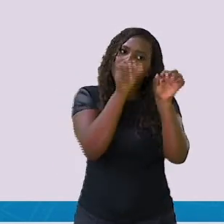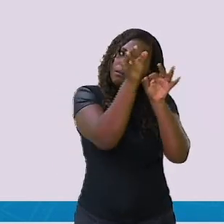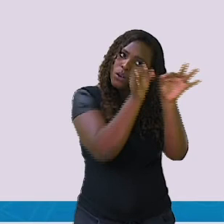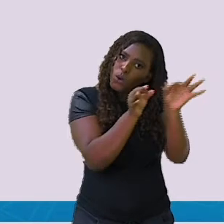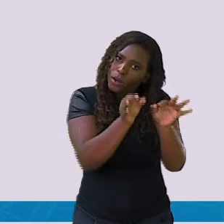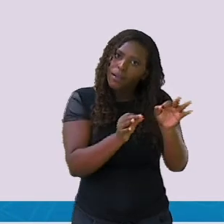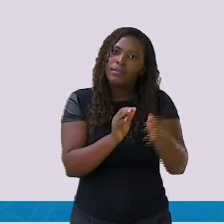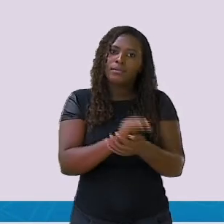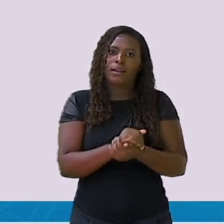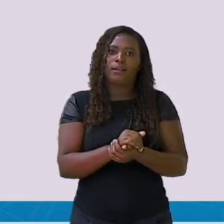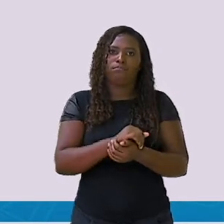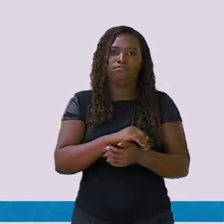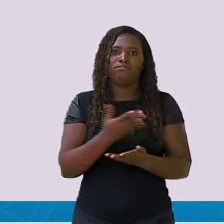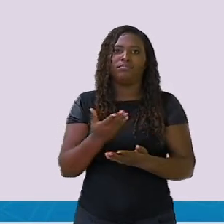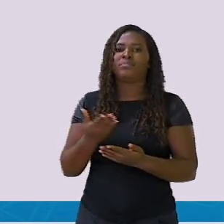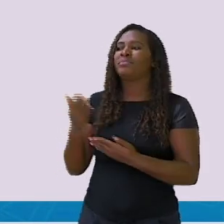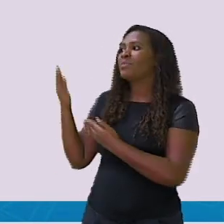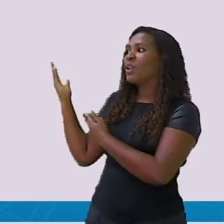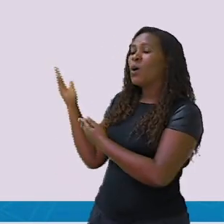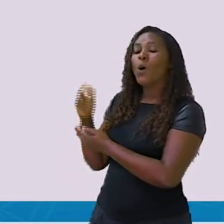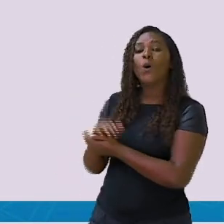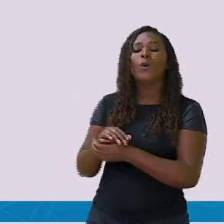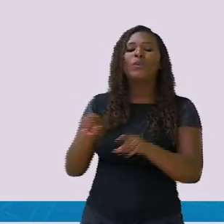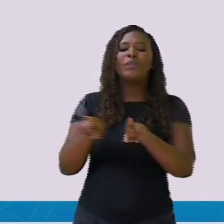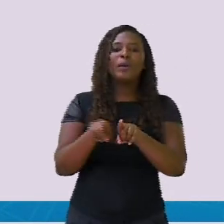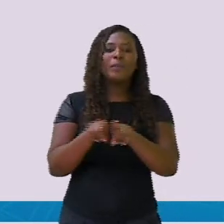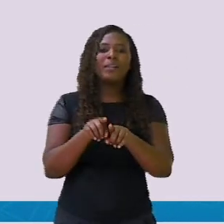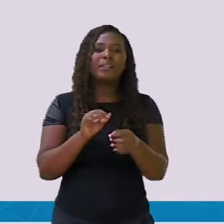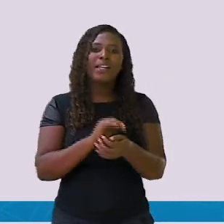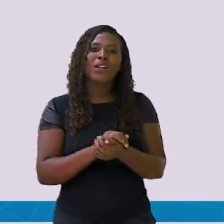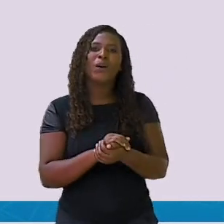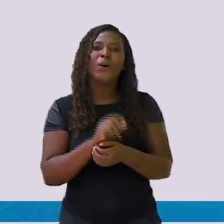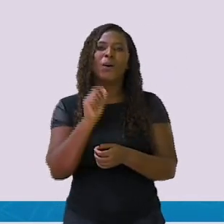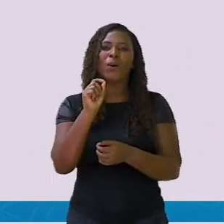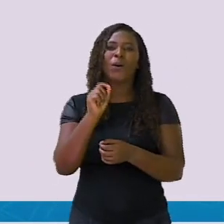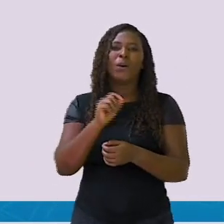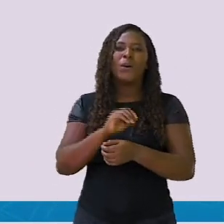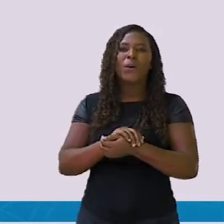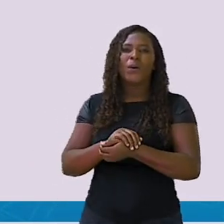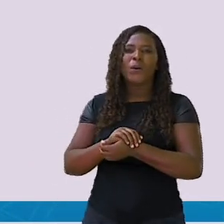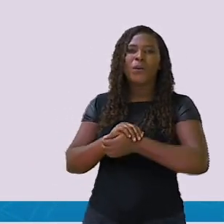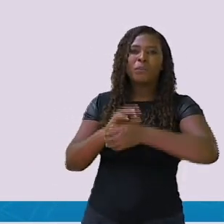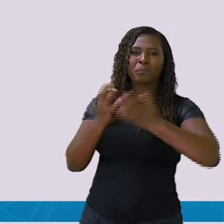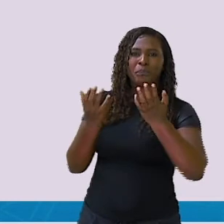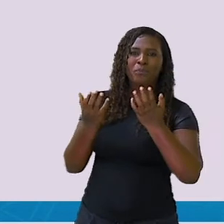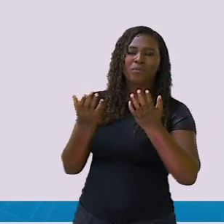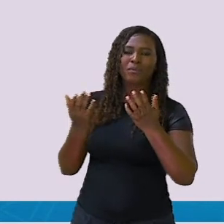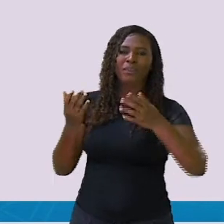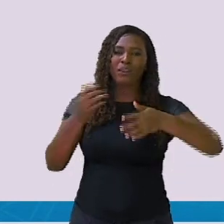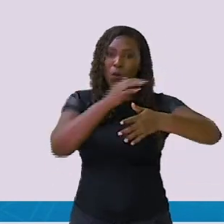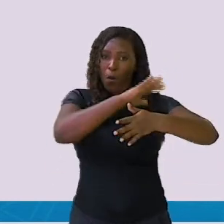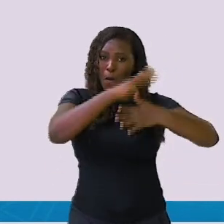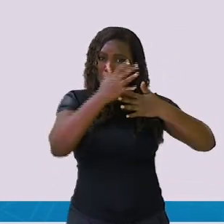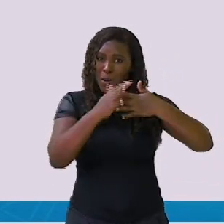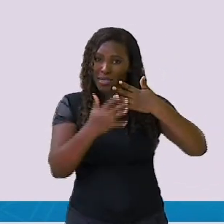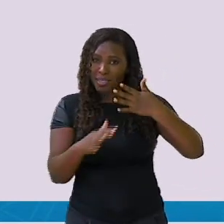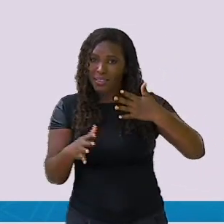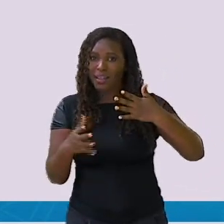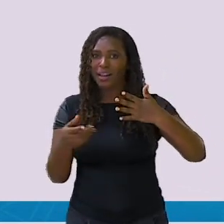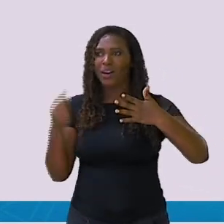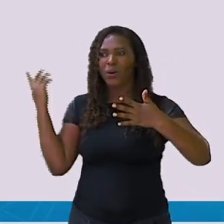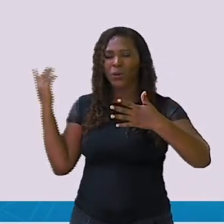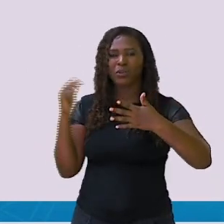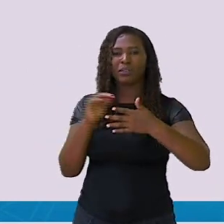olha lá, olha como esse estudante organizou esse mapa mental. Então, ele pegou o Pantanal, mata de